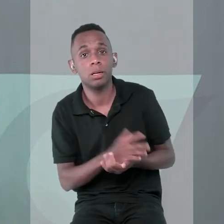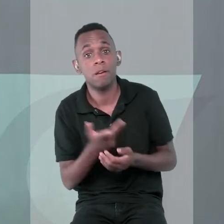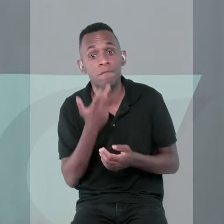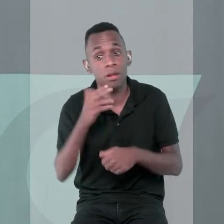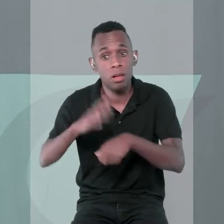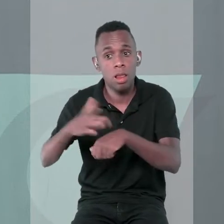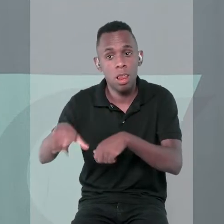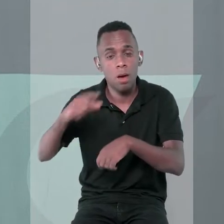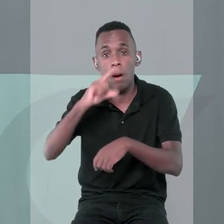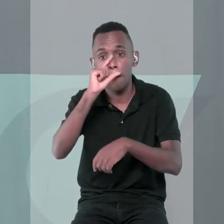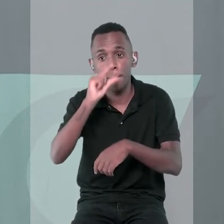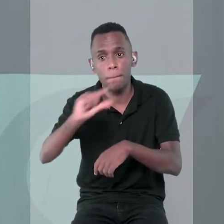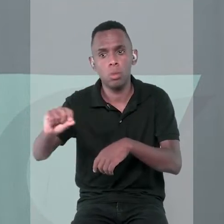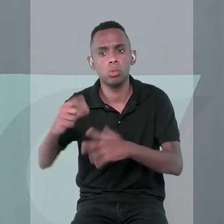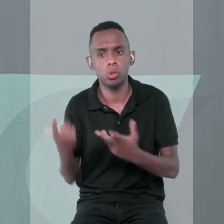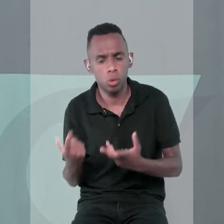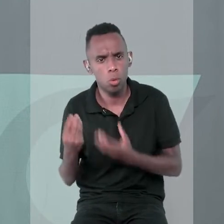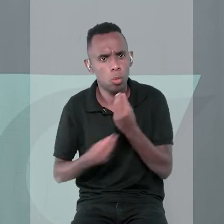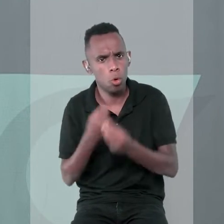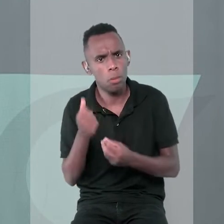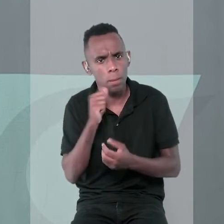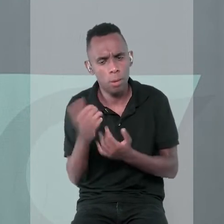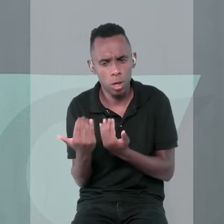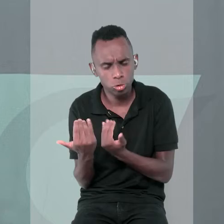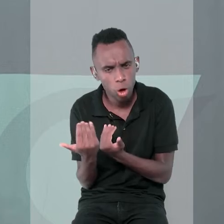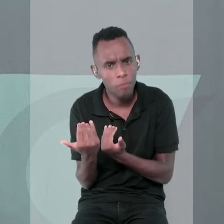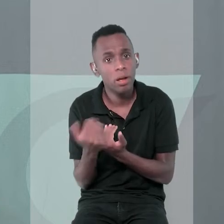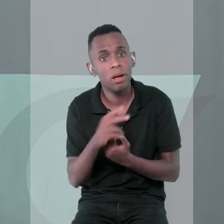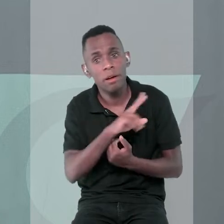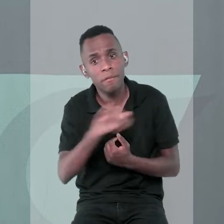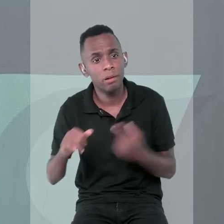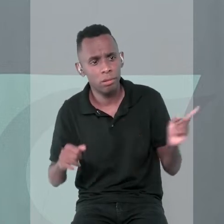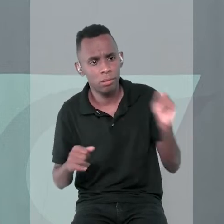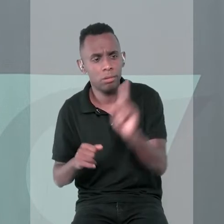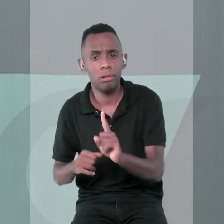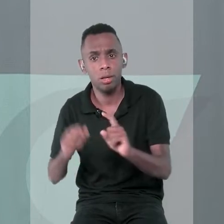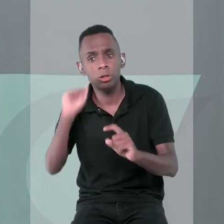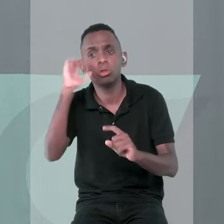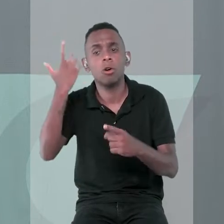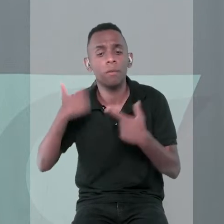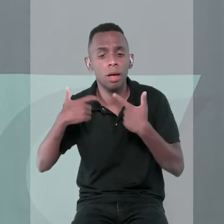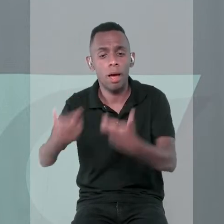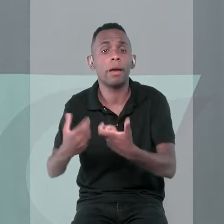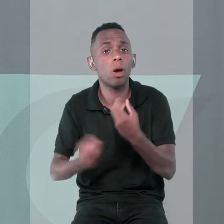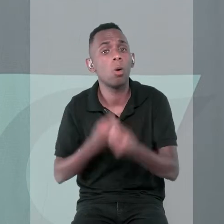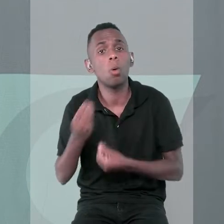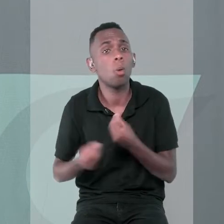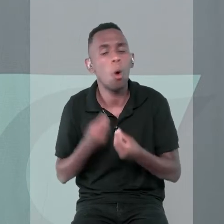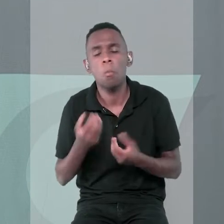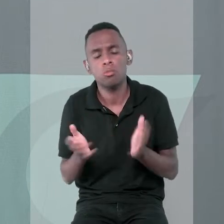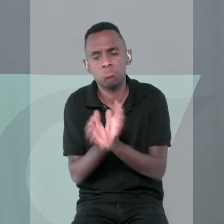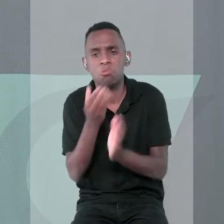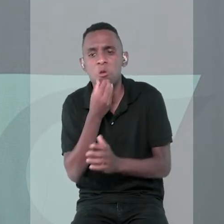ela é uma bruxa, porque, peraí, como é que uma jovenzinha vai vir aqui resolver essa guerra? Então, como os